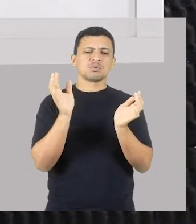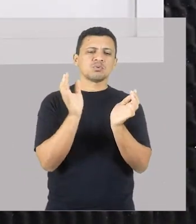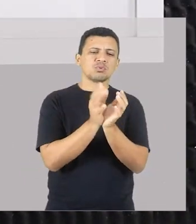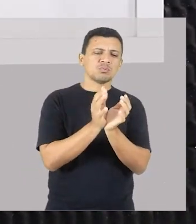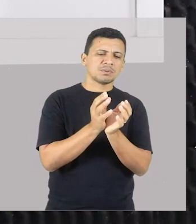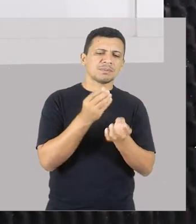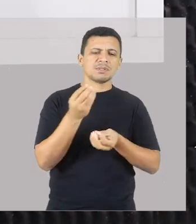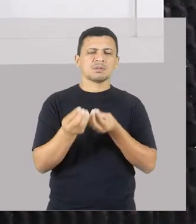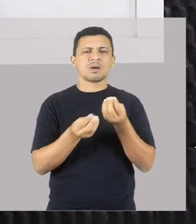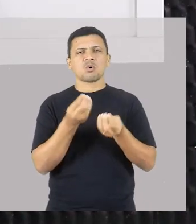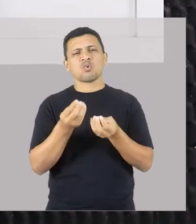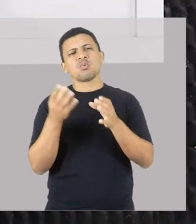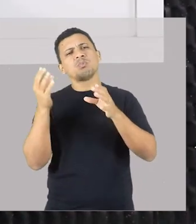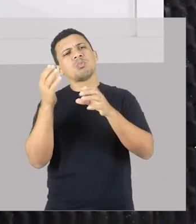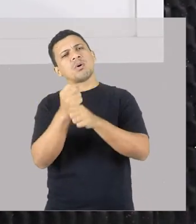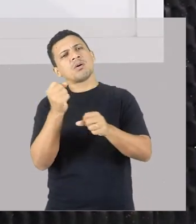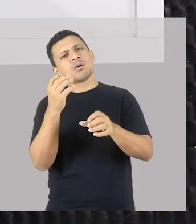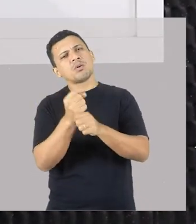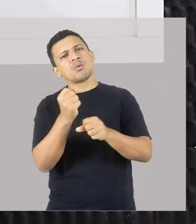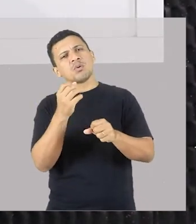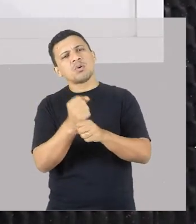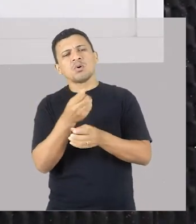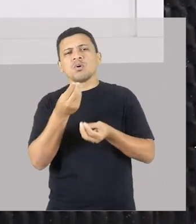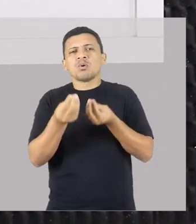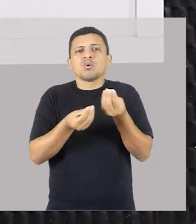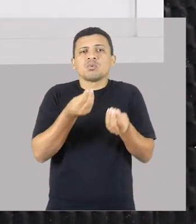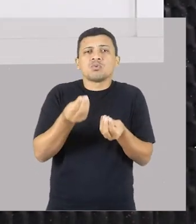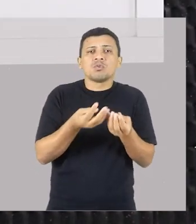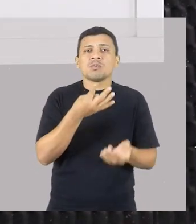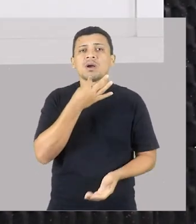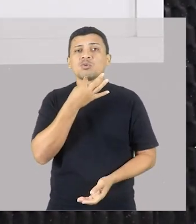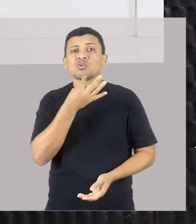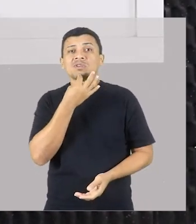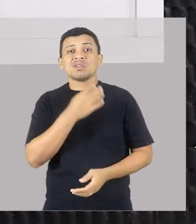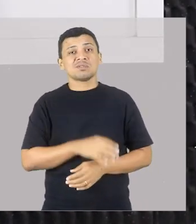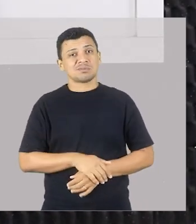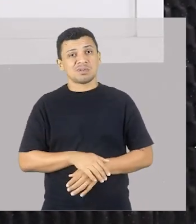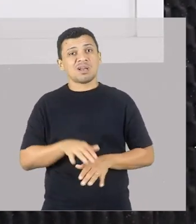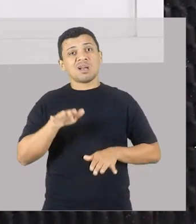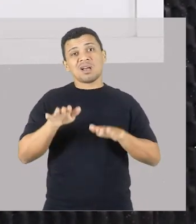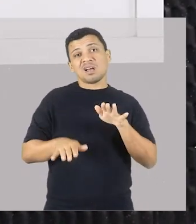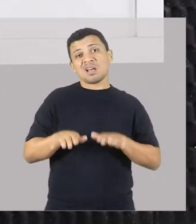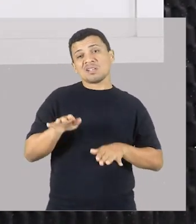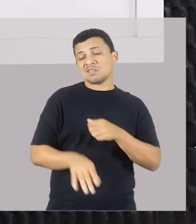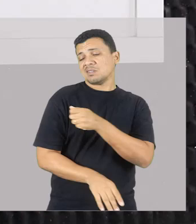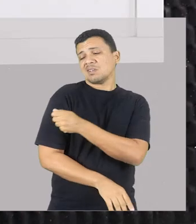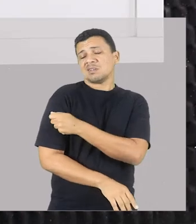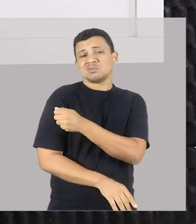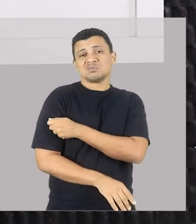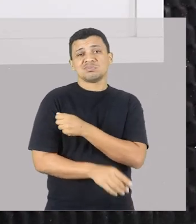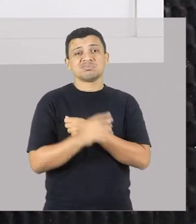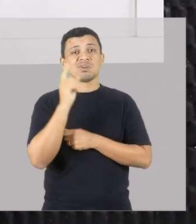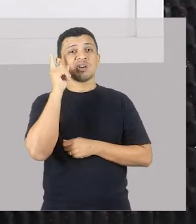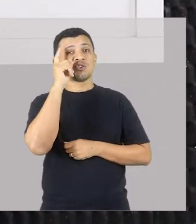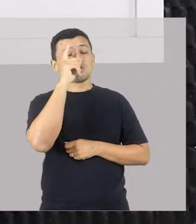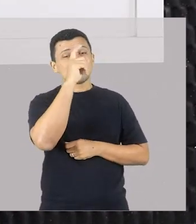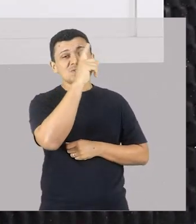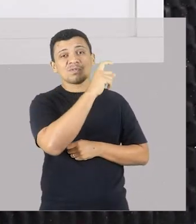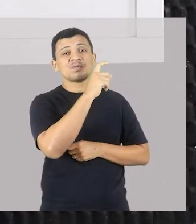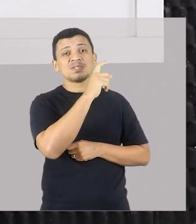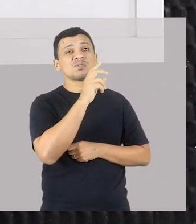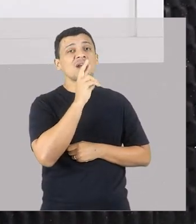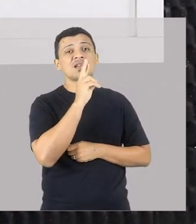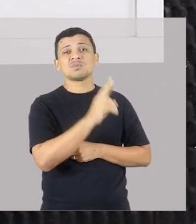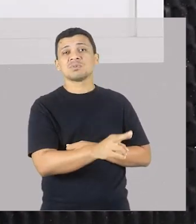que eu calculo? Como é que eu reconheço, né? Que às vezes a dificuldade do aluno ao resolver questões de combinatória é porque